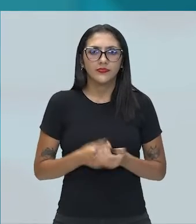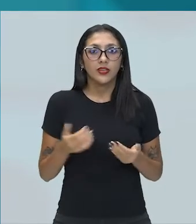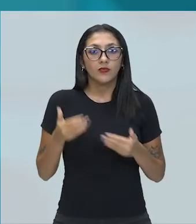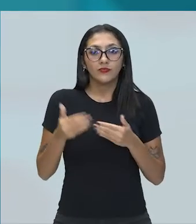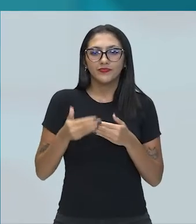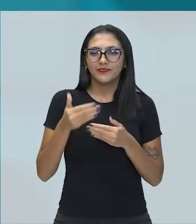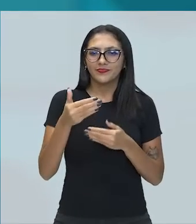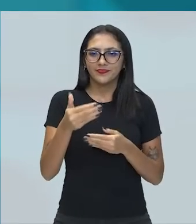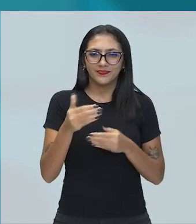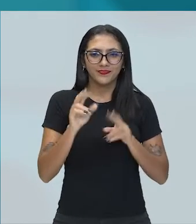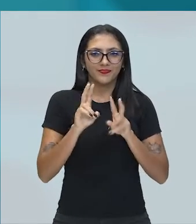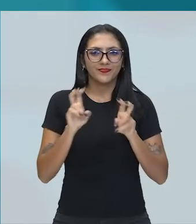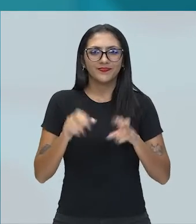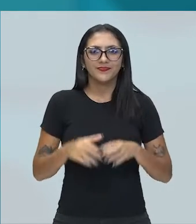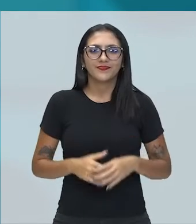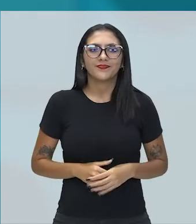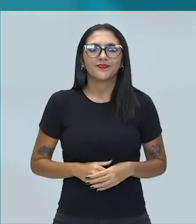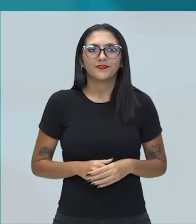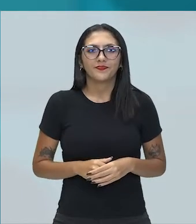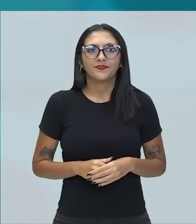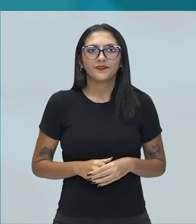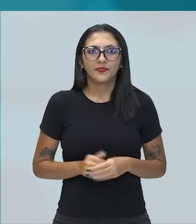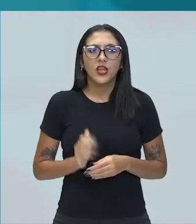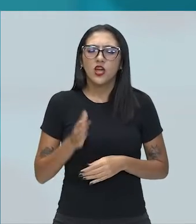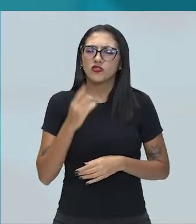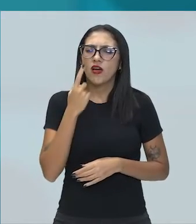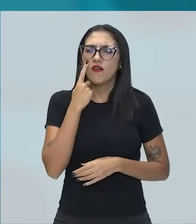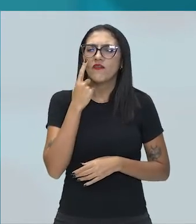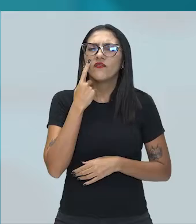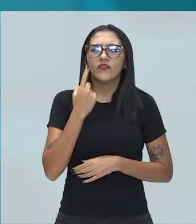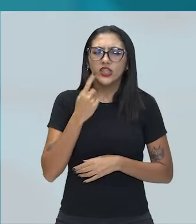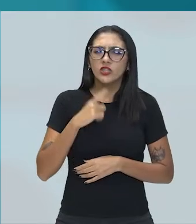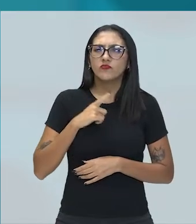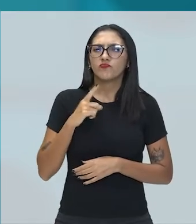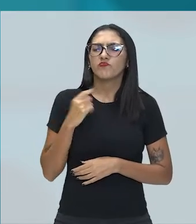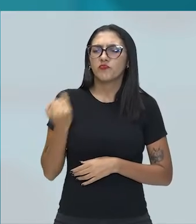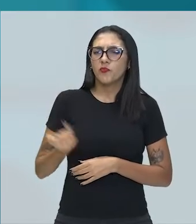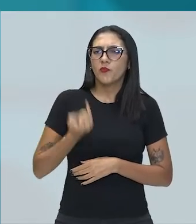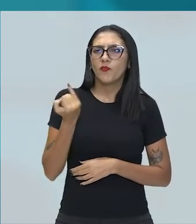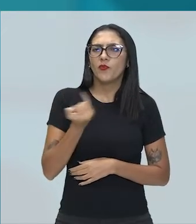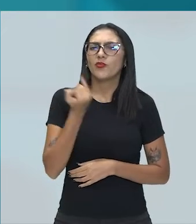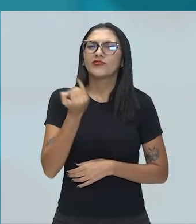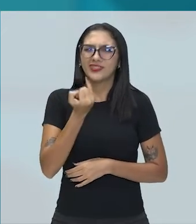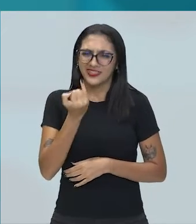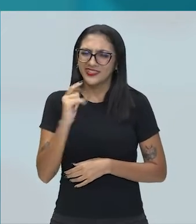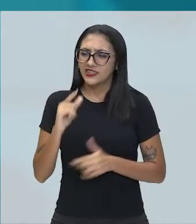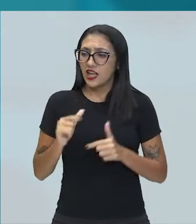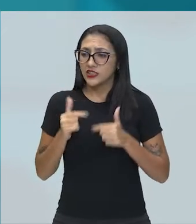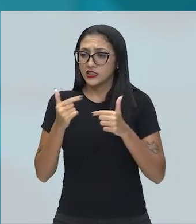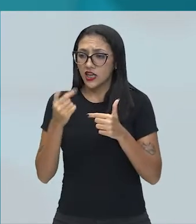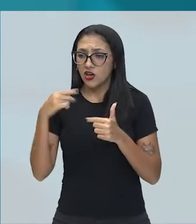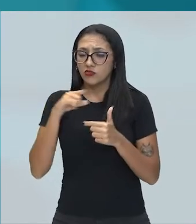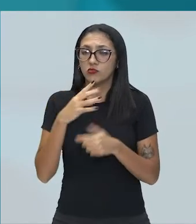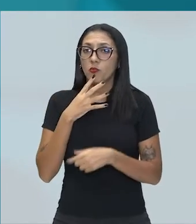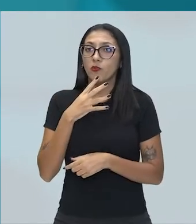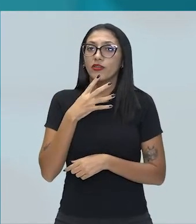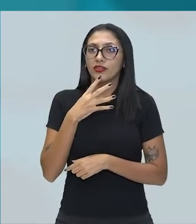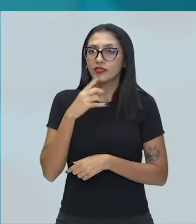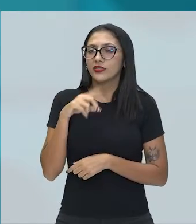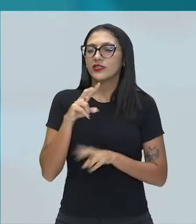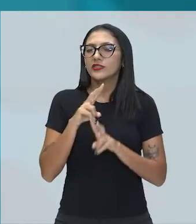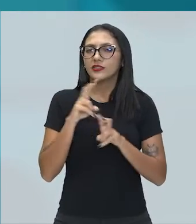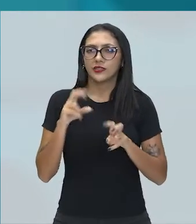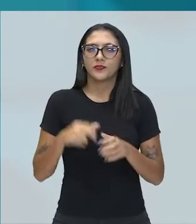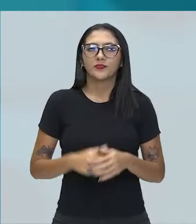nossa aula, porque vocês já viram quão importante são essas ações e conhecer um pouco mais sobre os